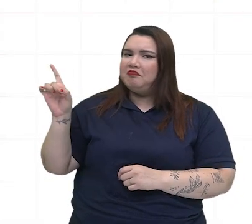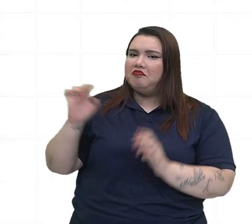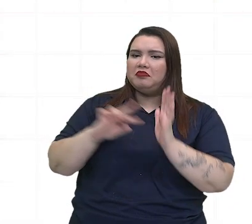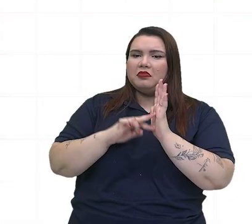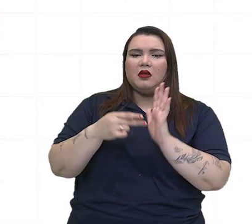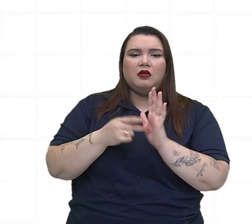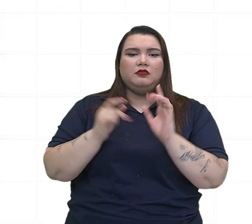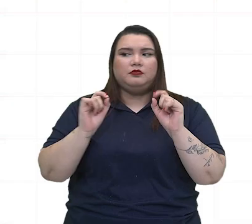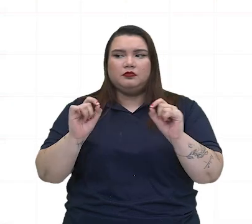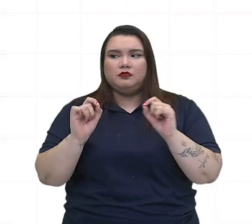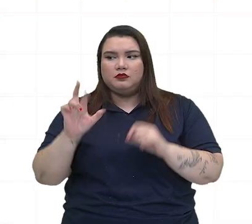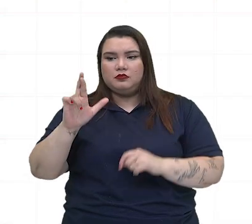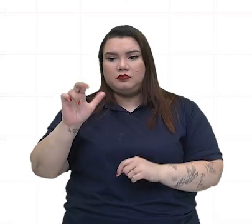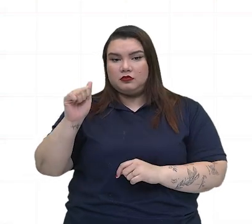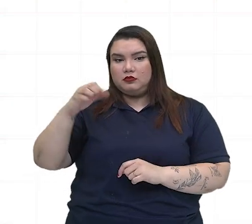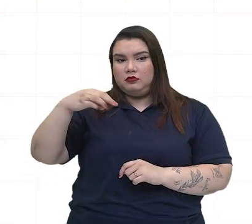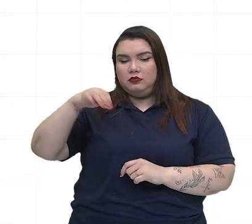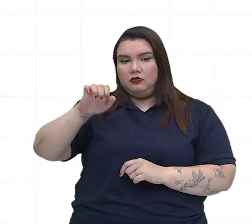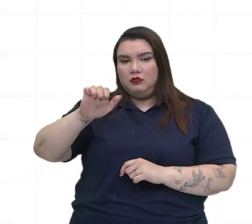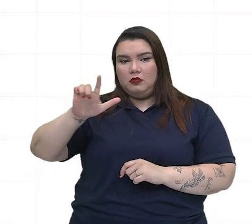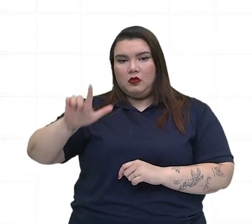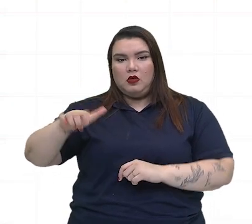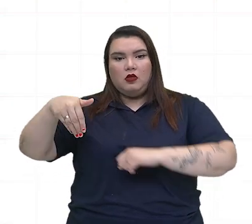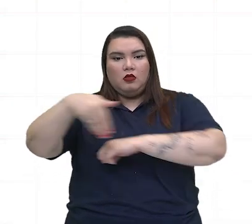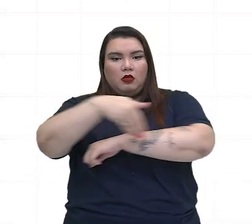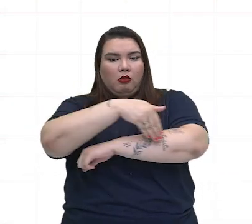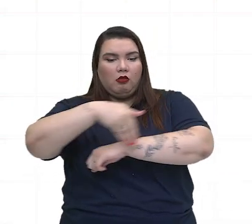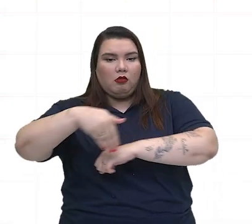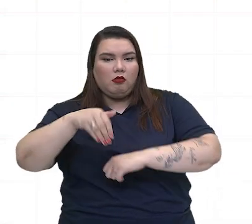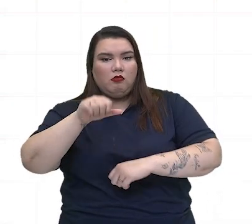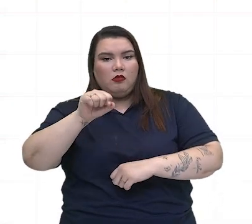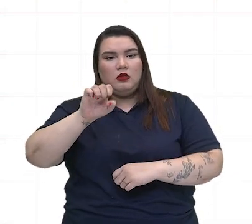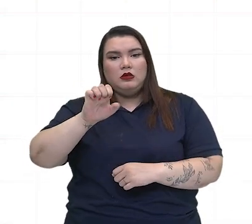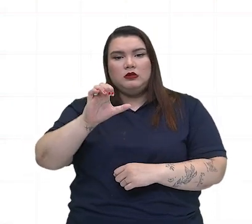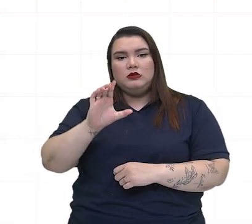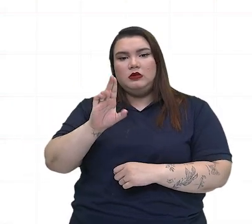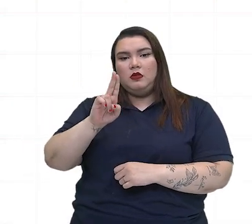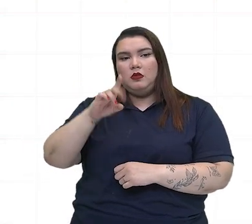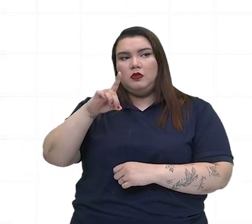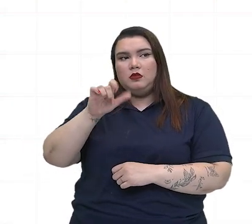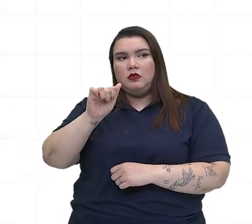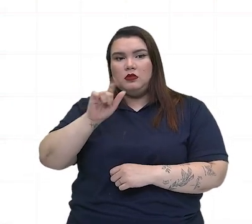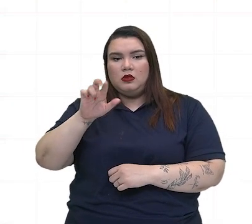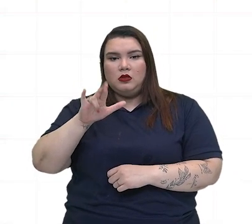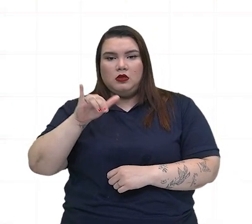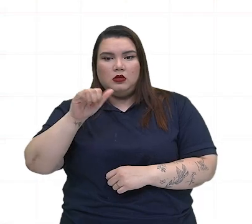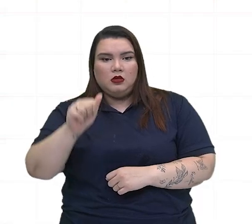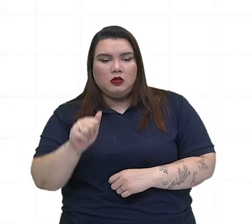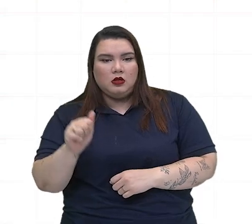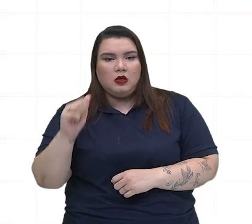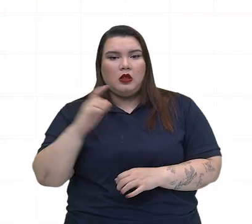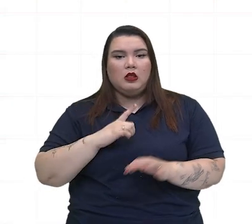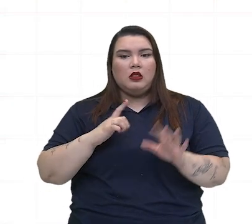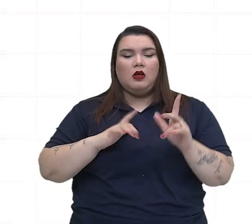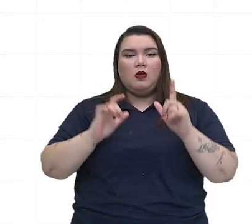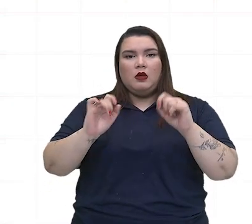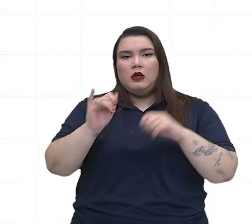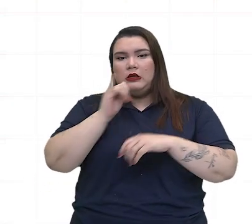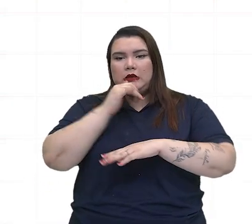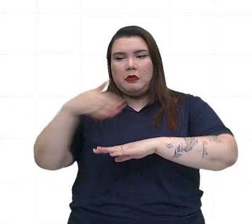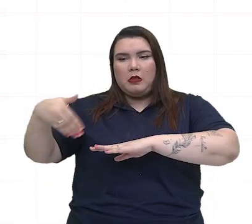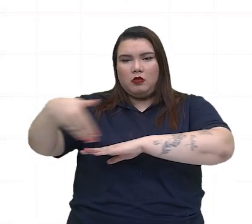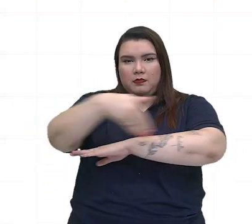ramal? Um ramal é uma via secundária, né, que se desprende de